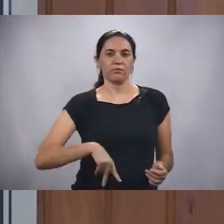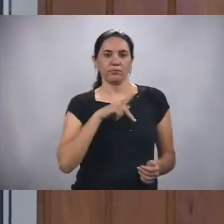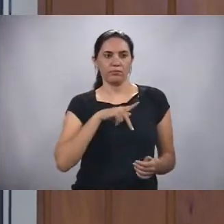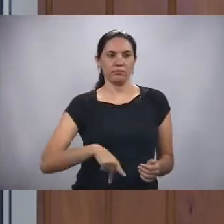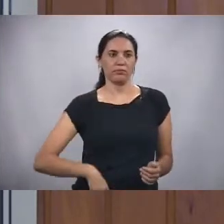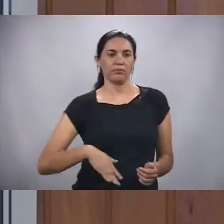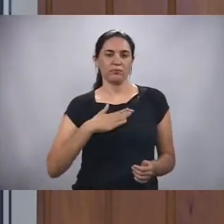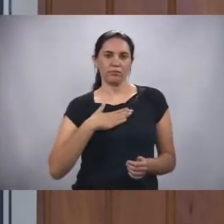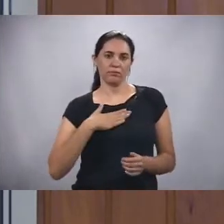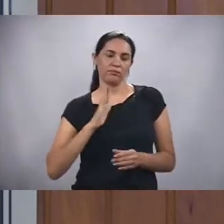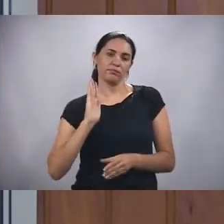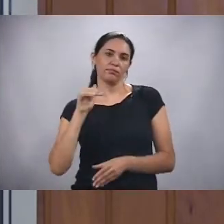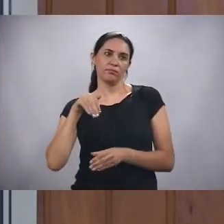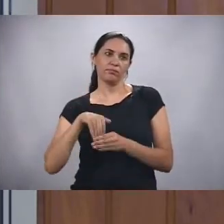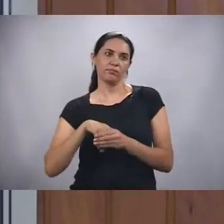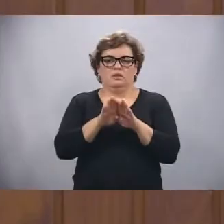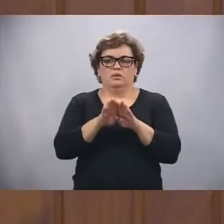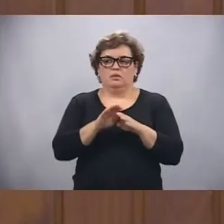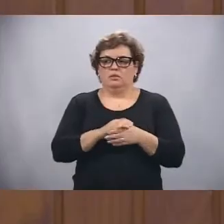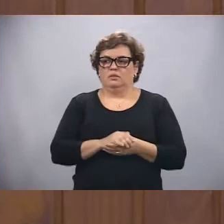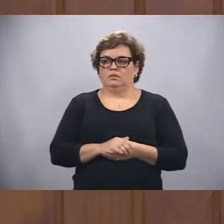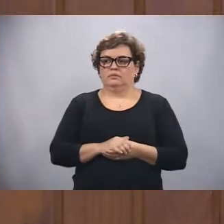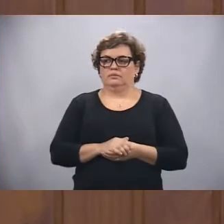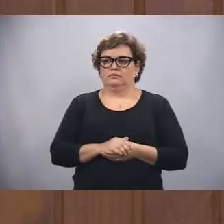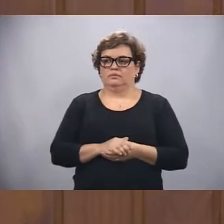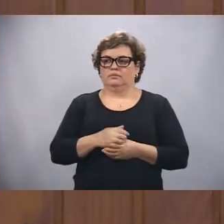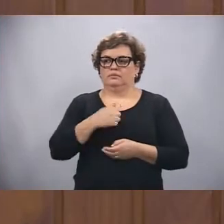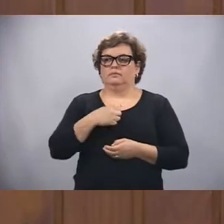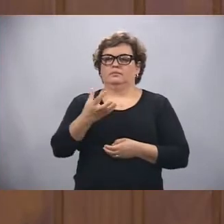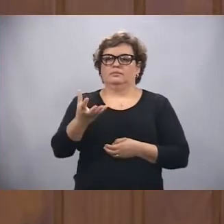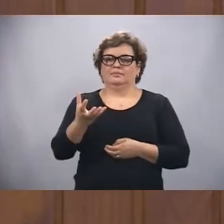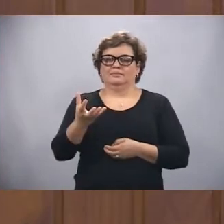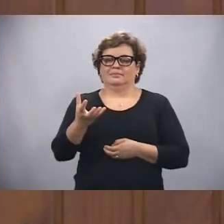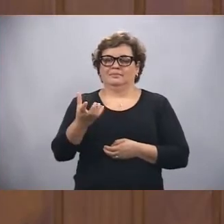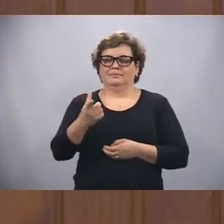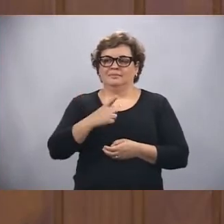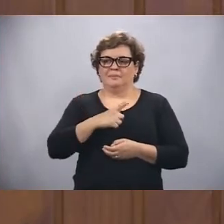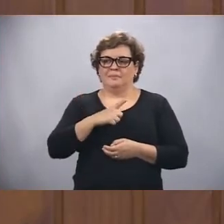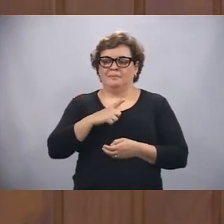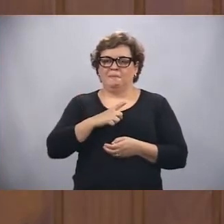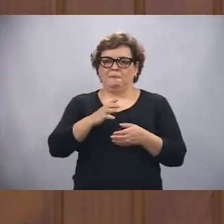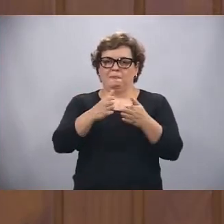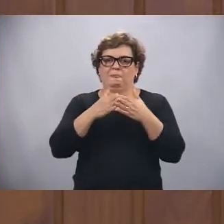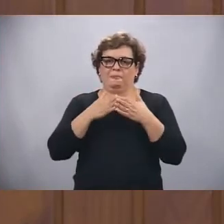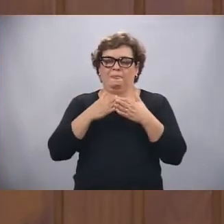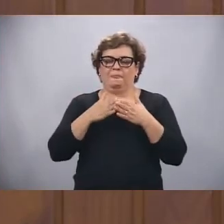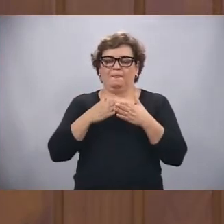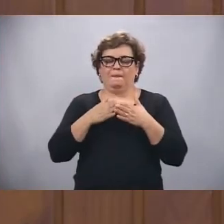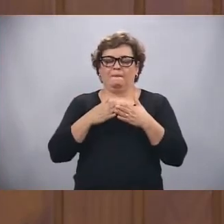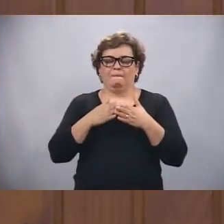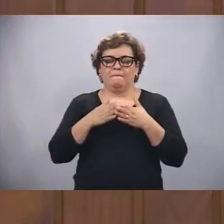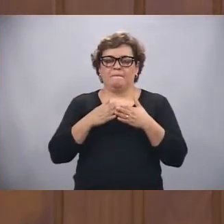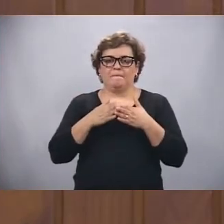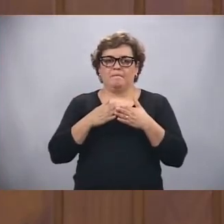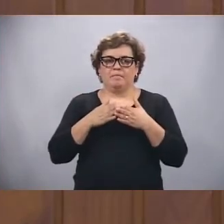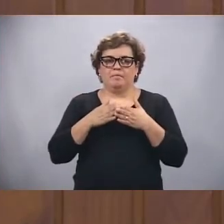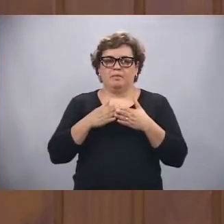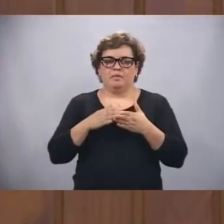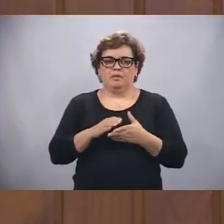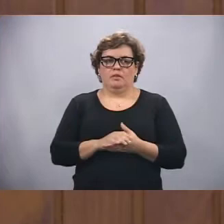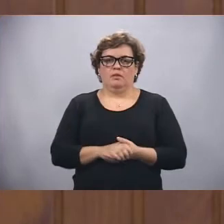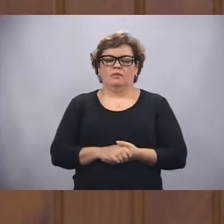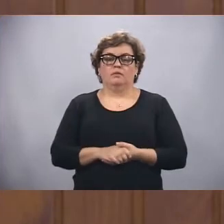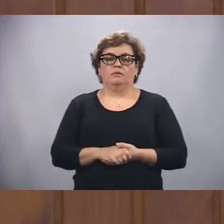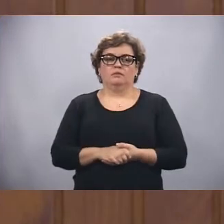e o meu voto vai ser contrário eu tenho um requerimento se eu não me engano é 11 mil 1102 o